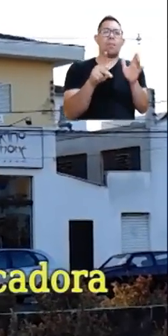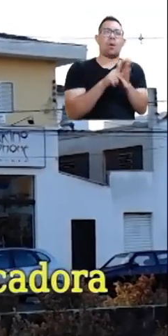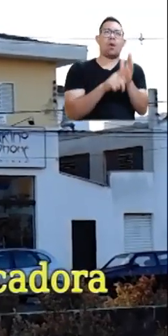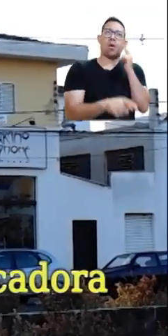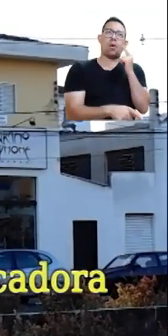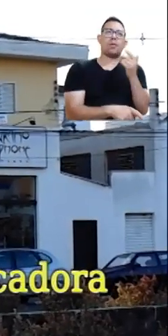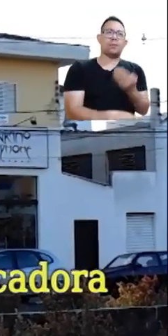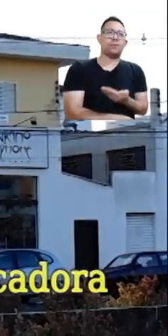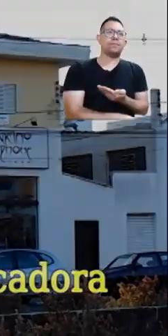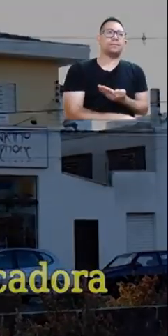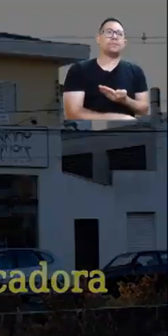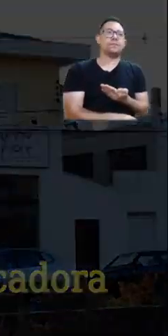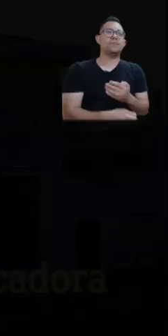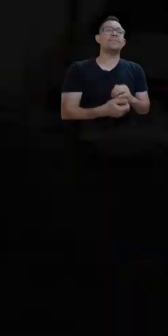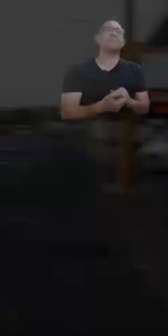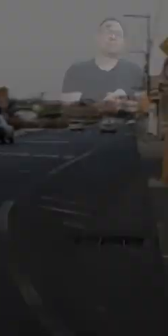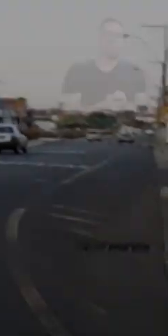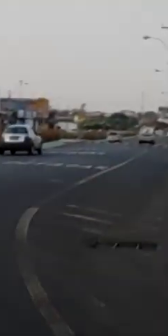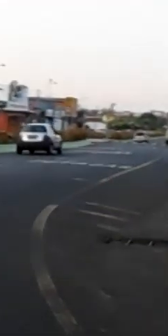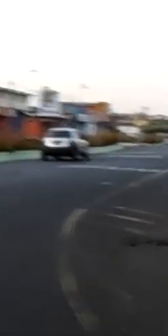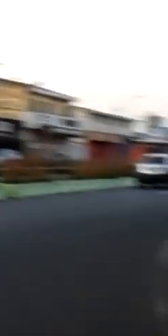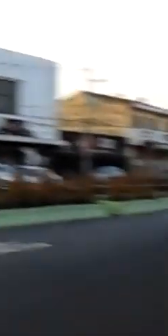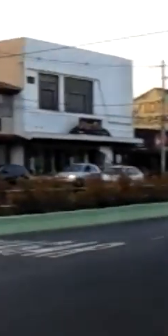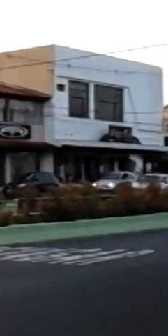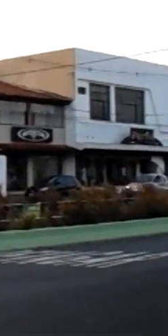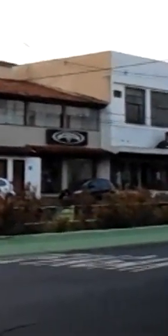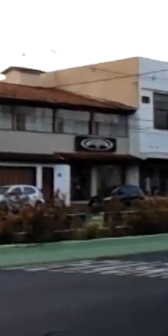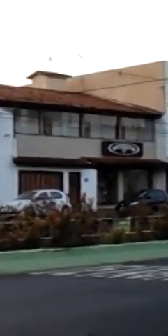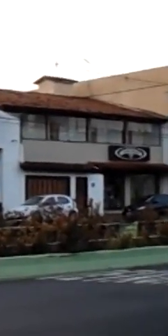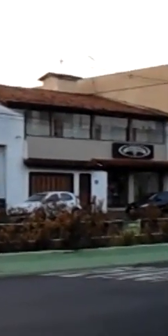Gramofone Videolocadora.